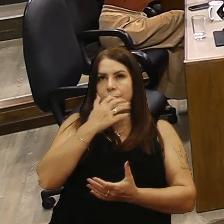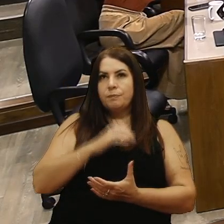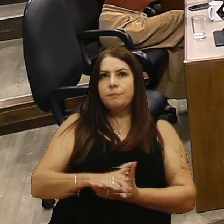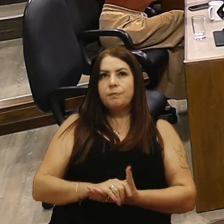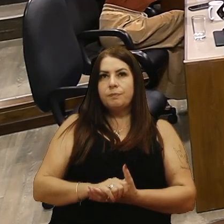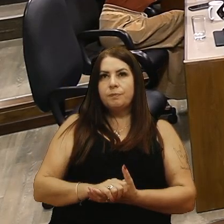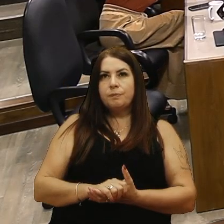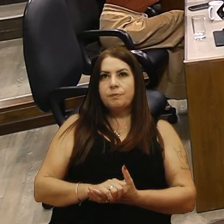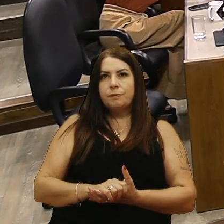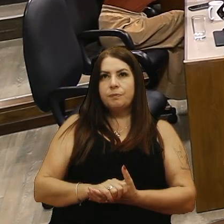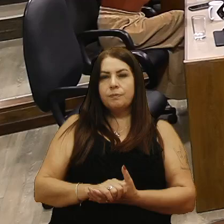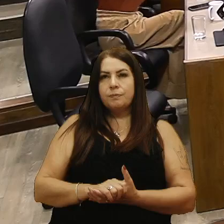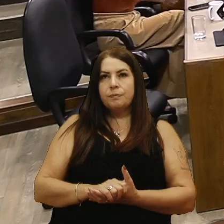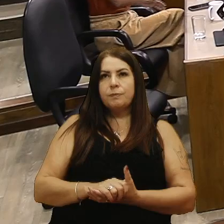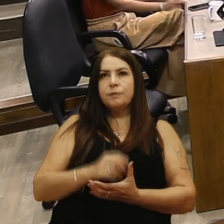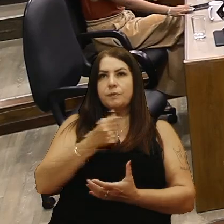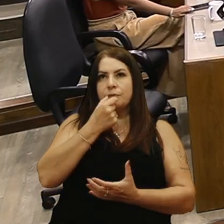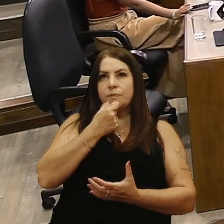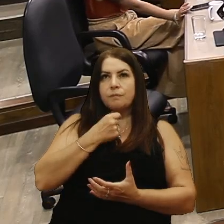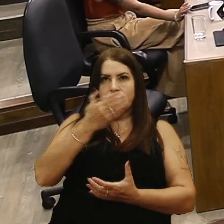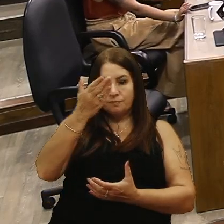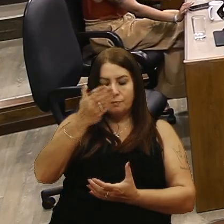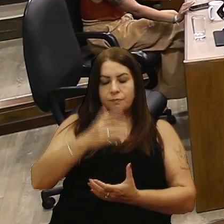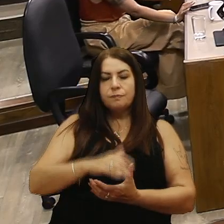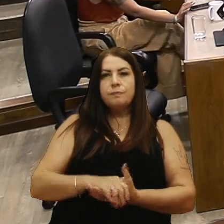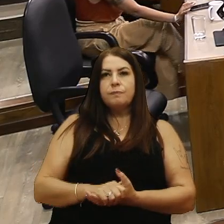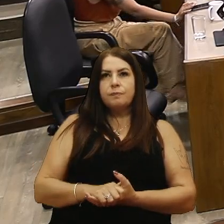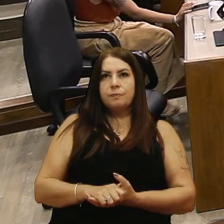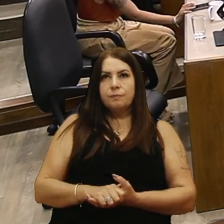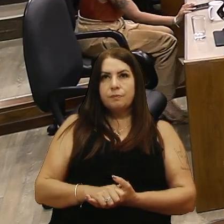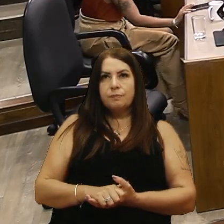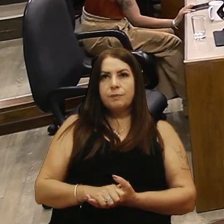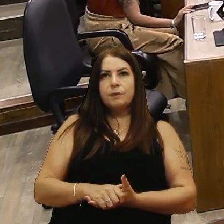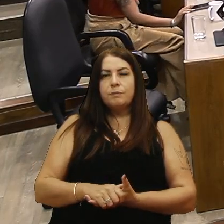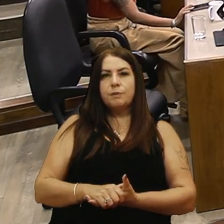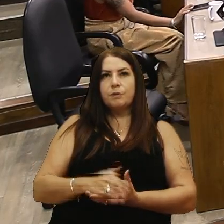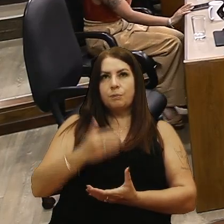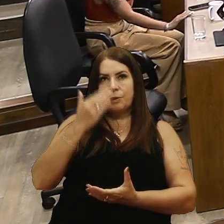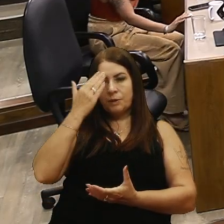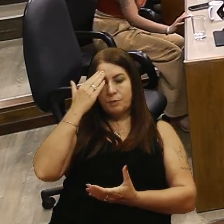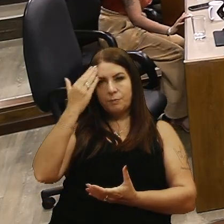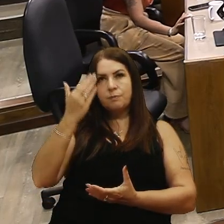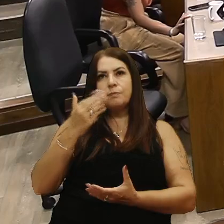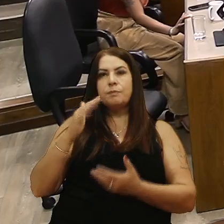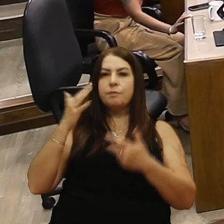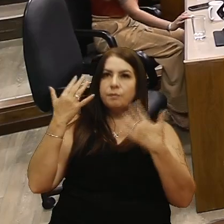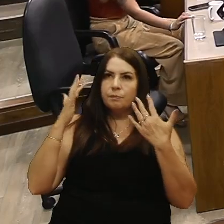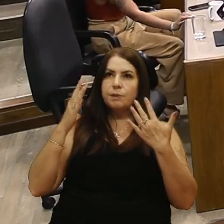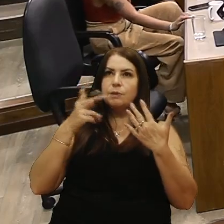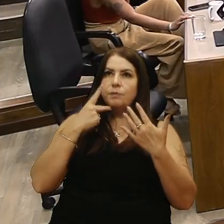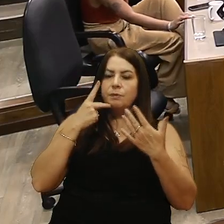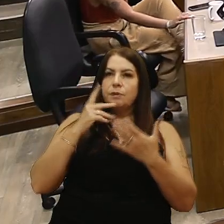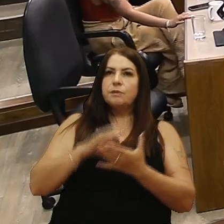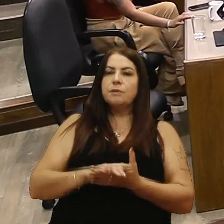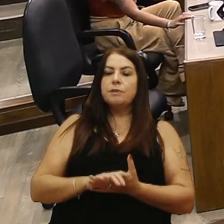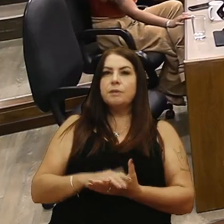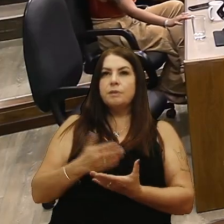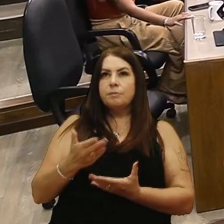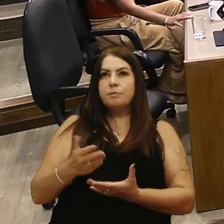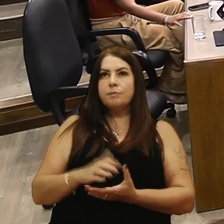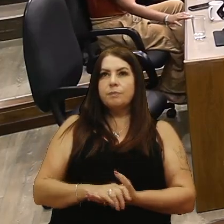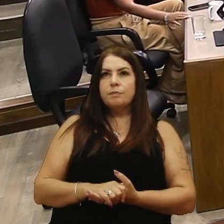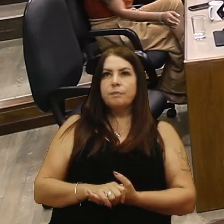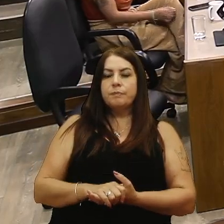vereadora Tenente Cristiano, por favor, seu à parte. Muito obrigado, vereadora, parabéns pelo que a senhora traz aí. Porém,